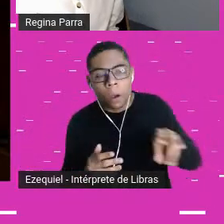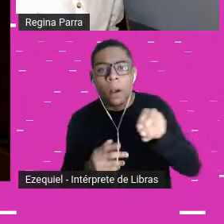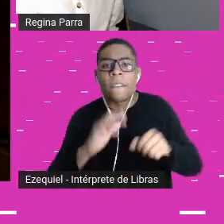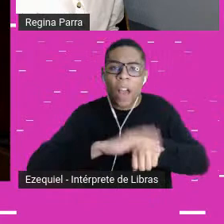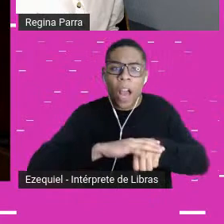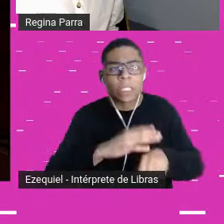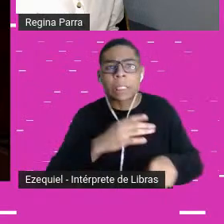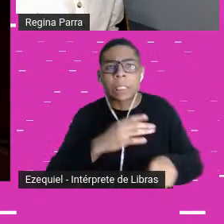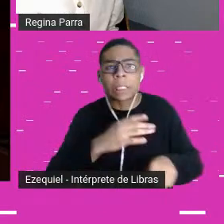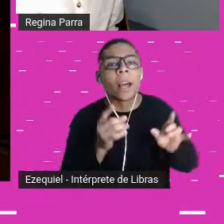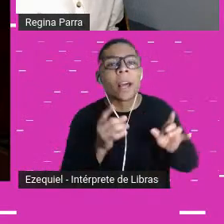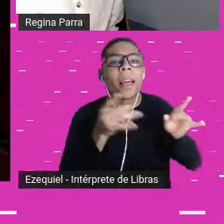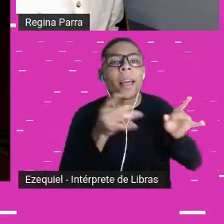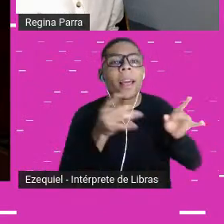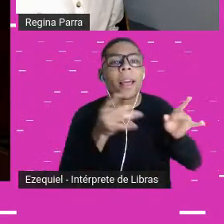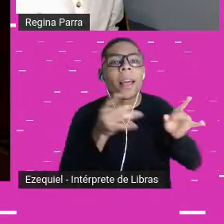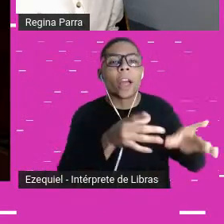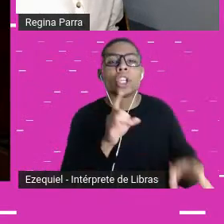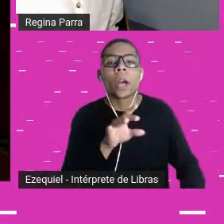Primeiro, ele...